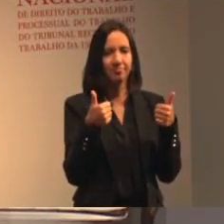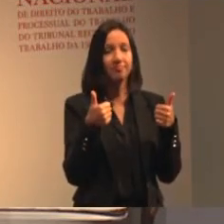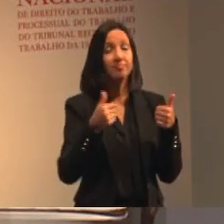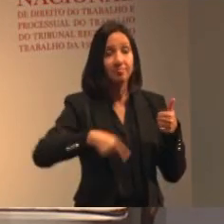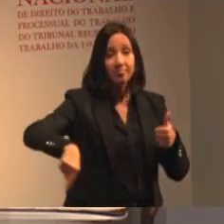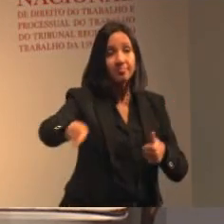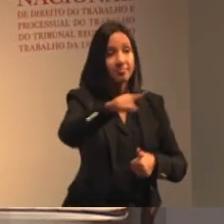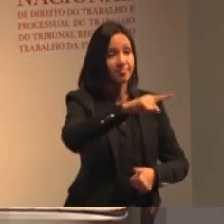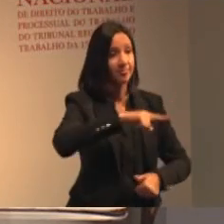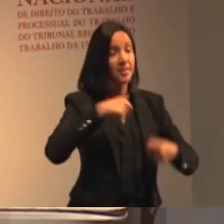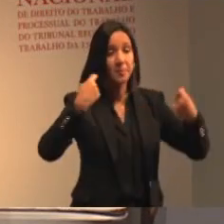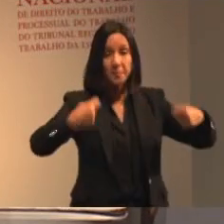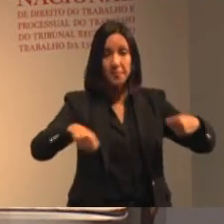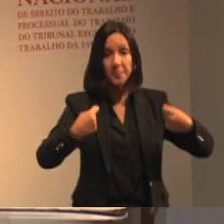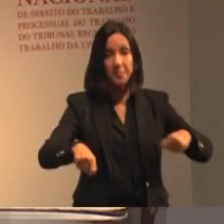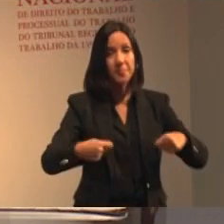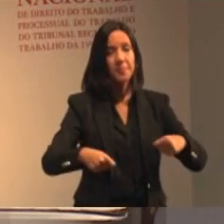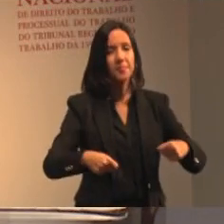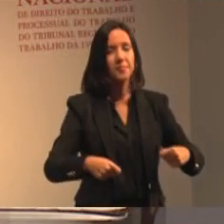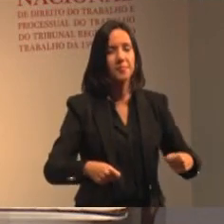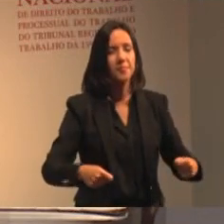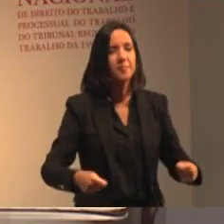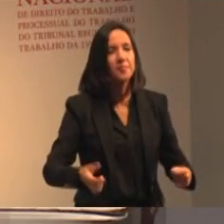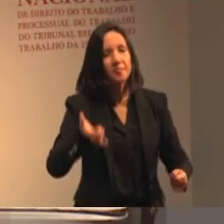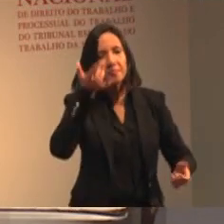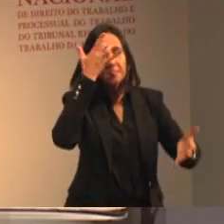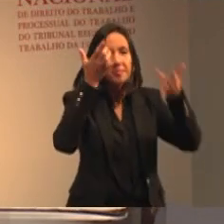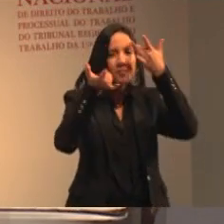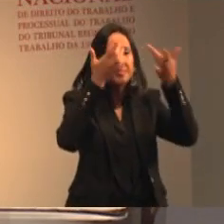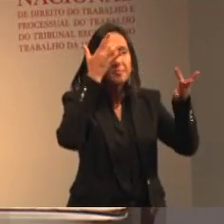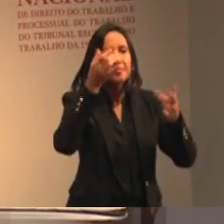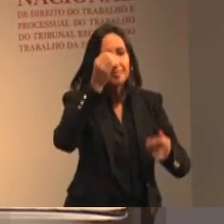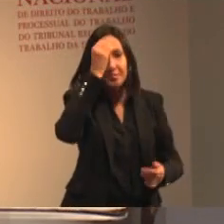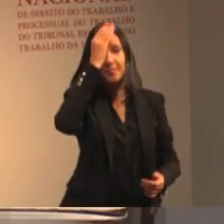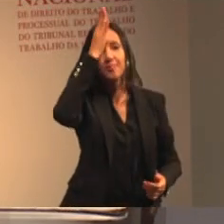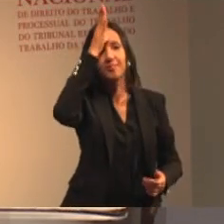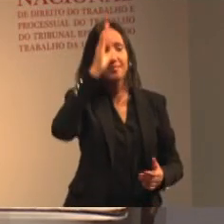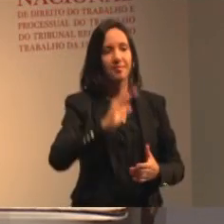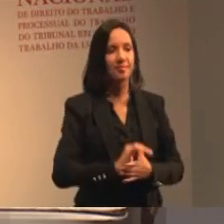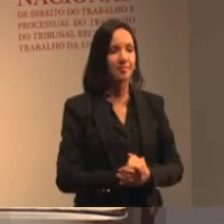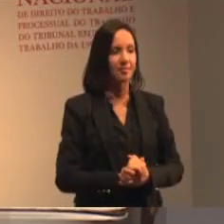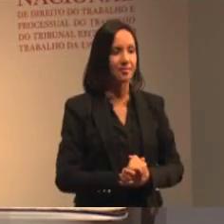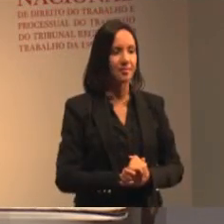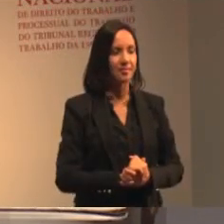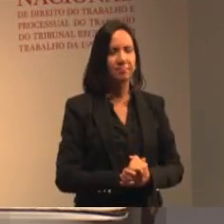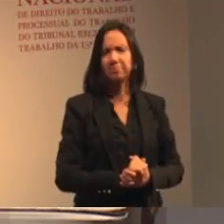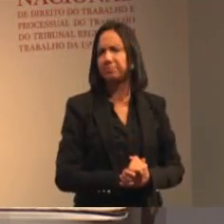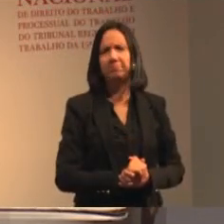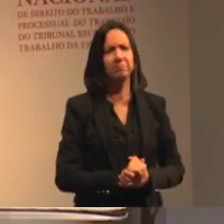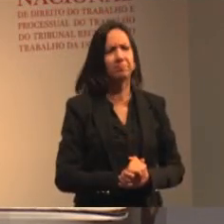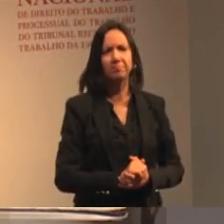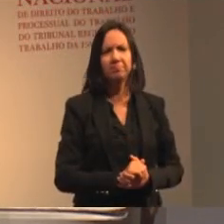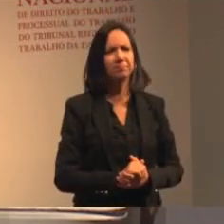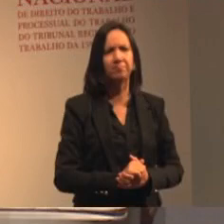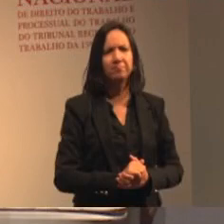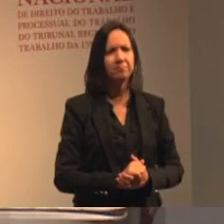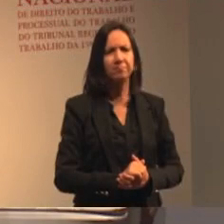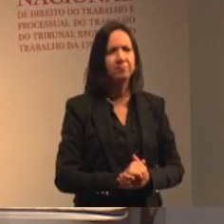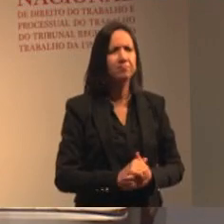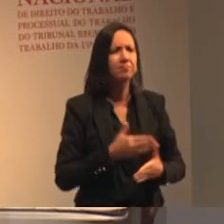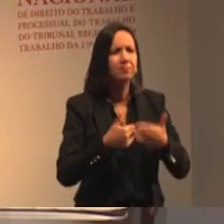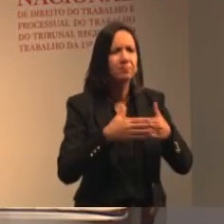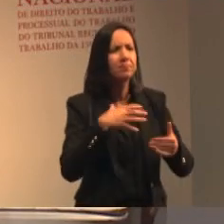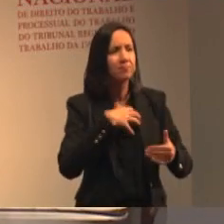tanto, precisamos nos enriquecer de novos conhecimentos. E não foi à toa que, neste ano, a